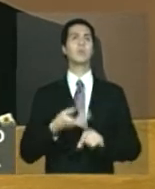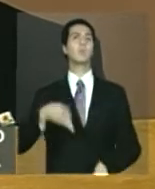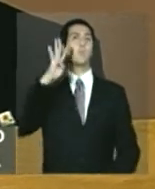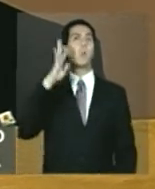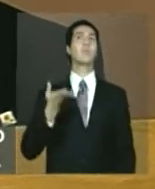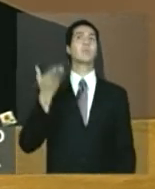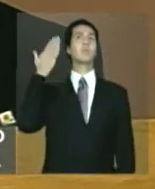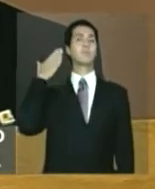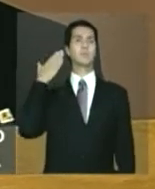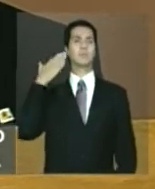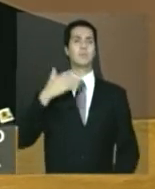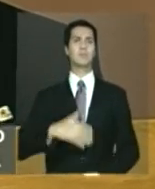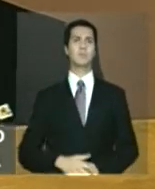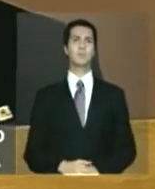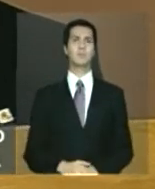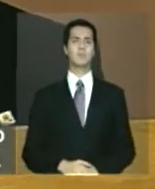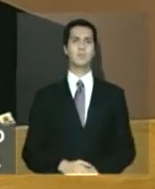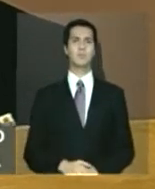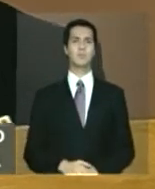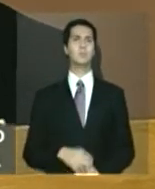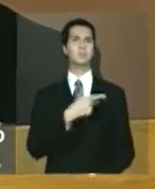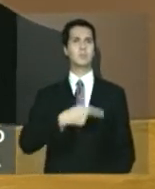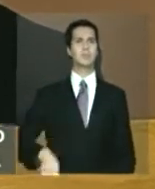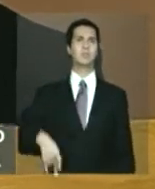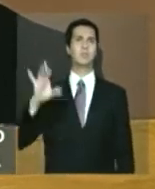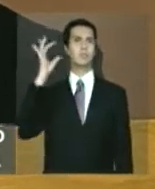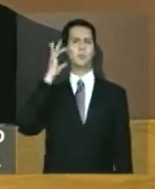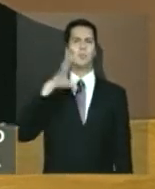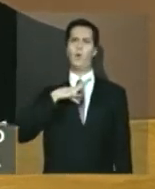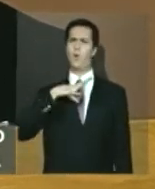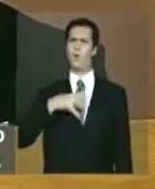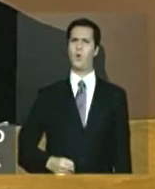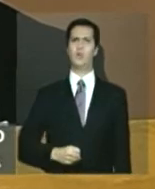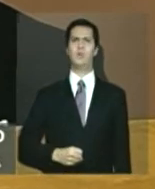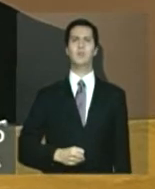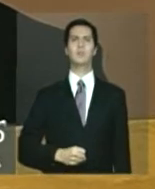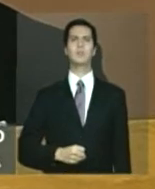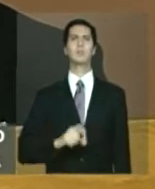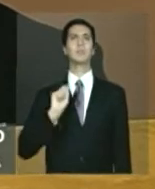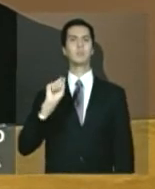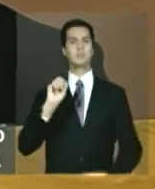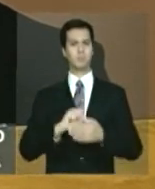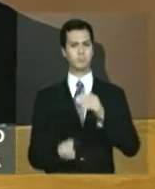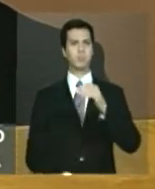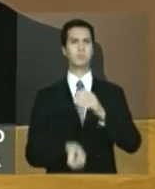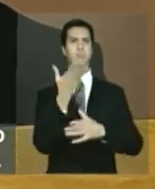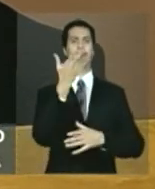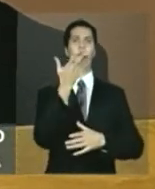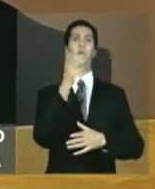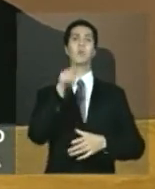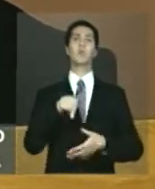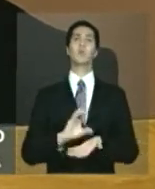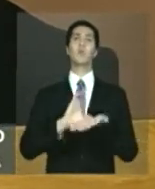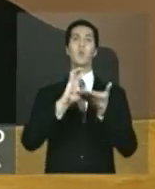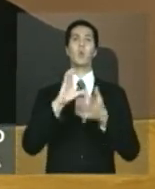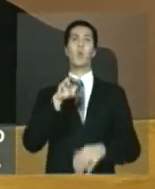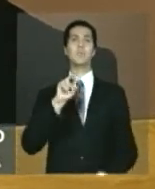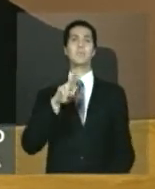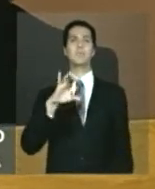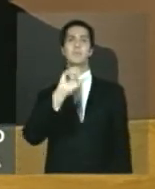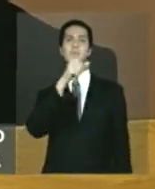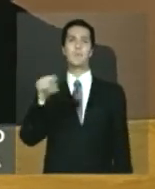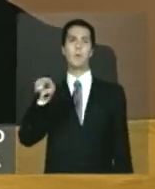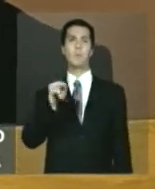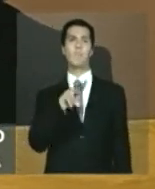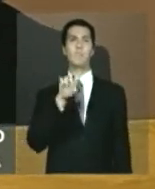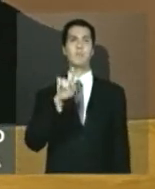passada da Coragem da presidenta Dilma de implantar a Comissão da Verdade como um